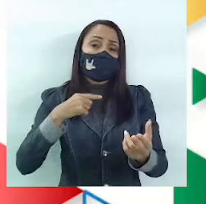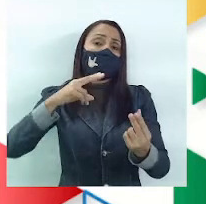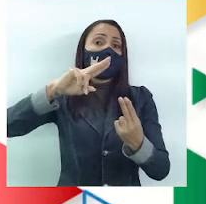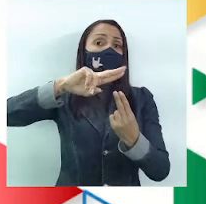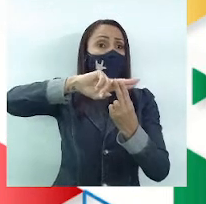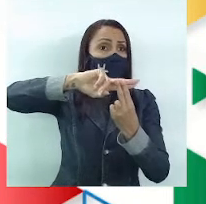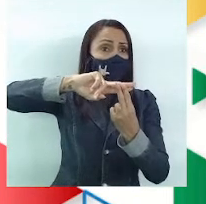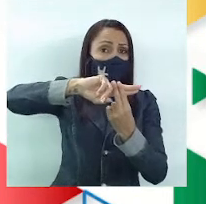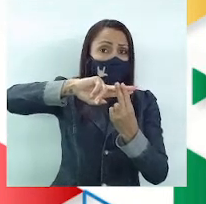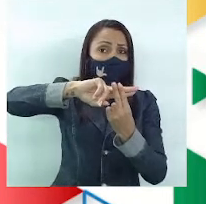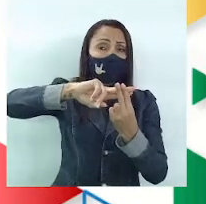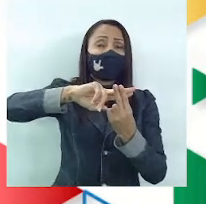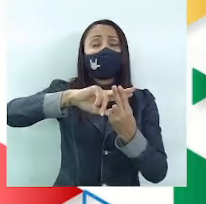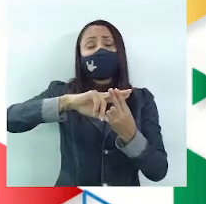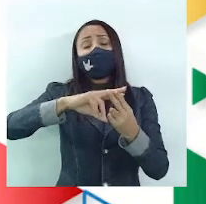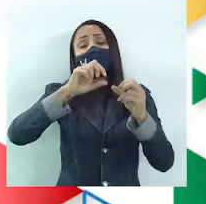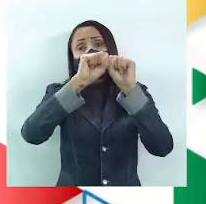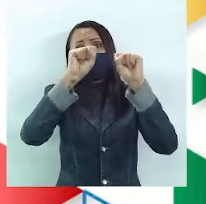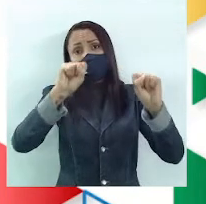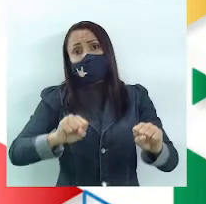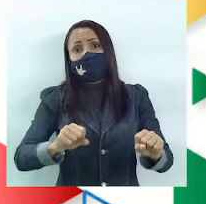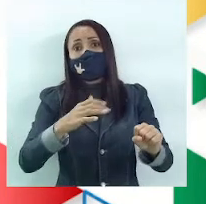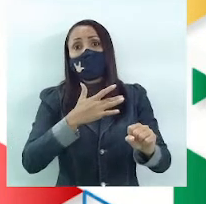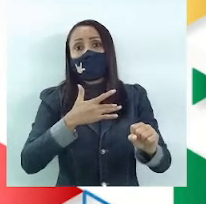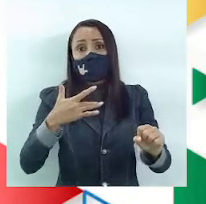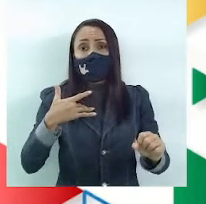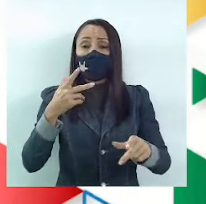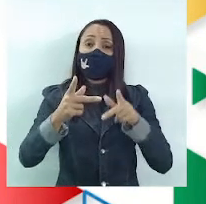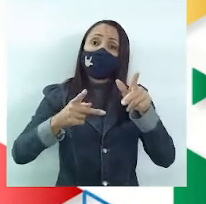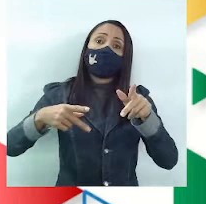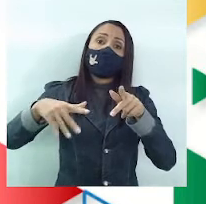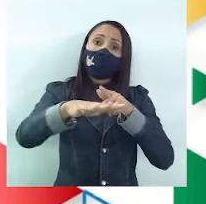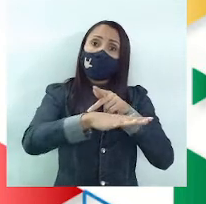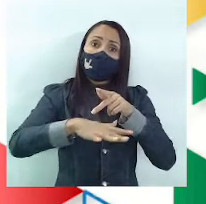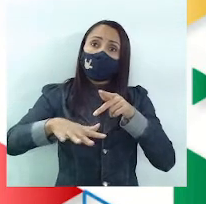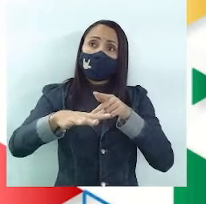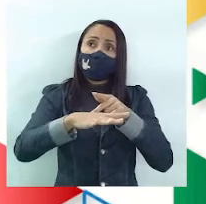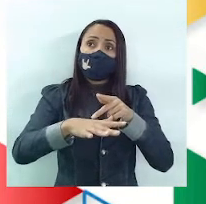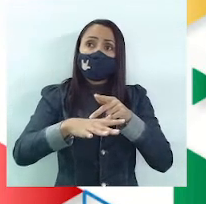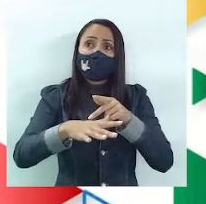ter serviços que são para a população, né, que são